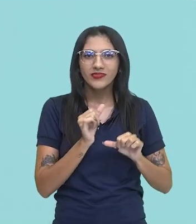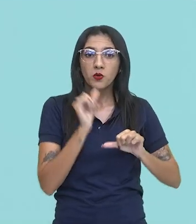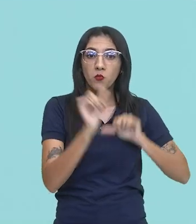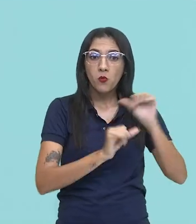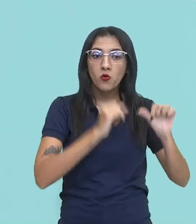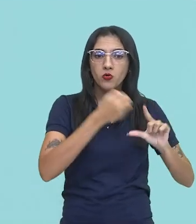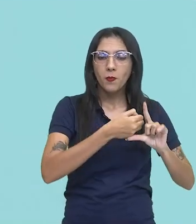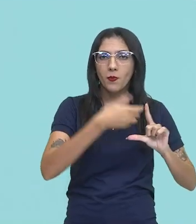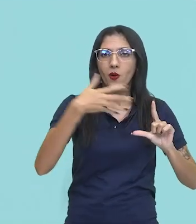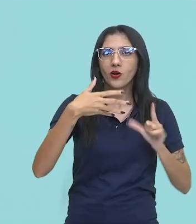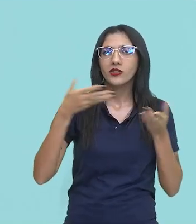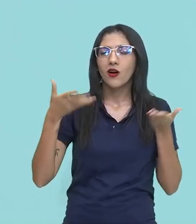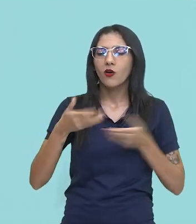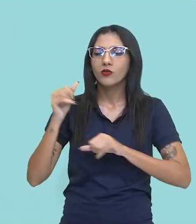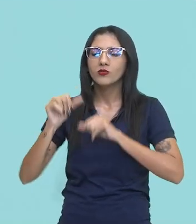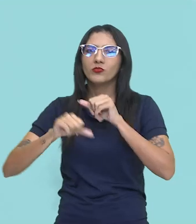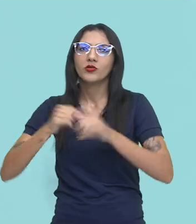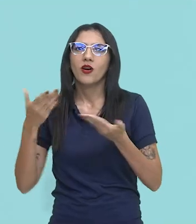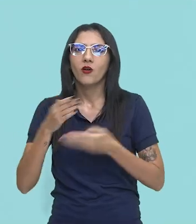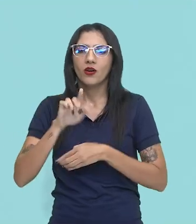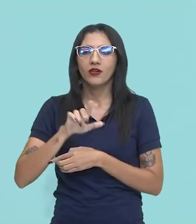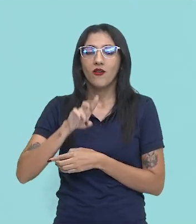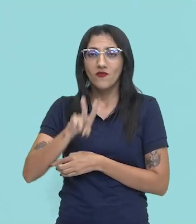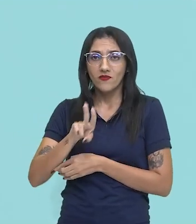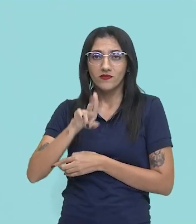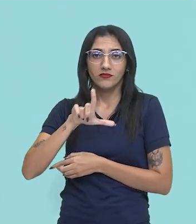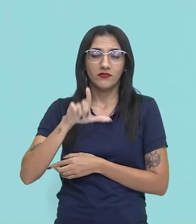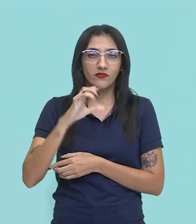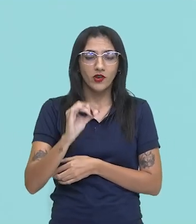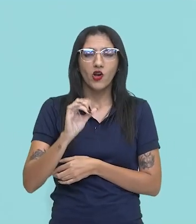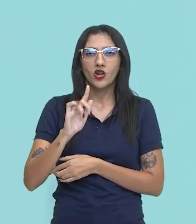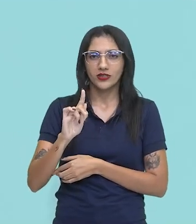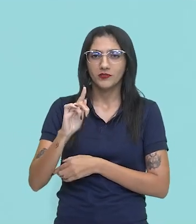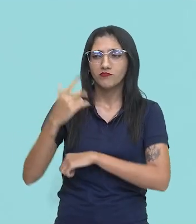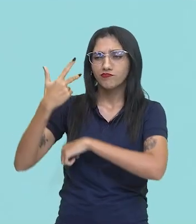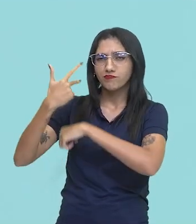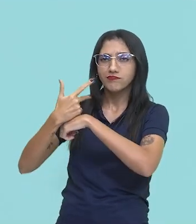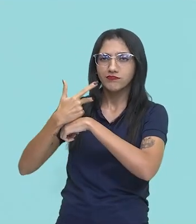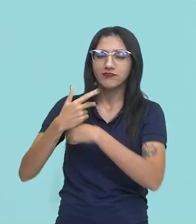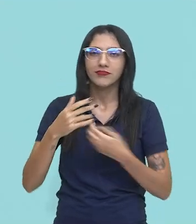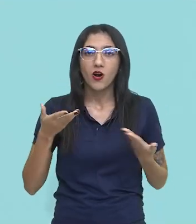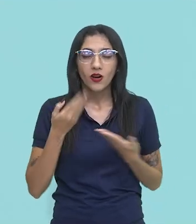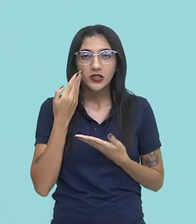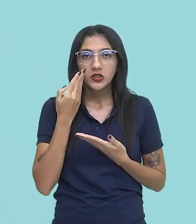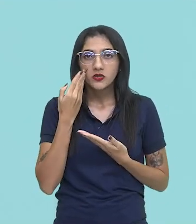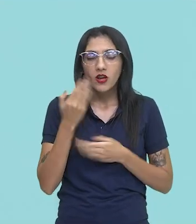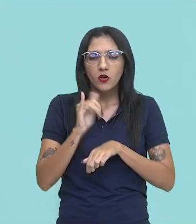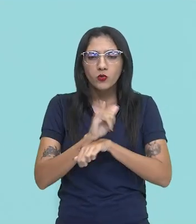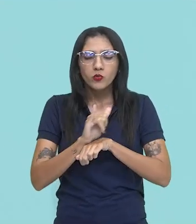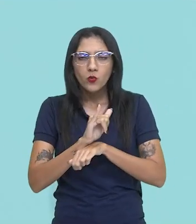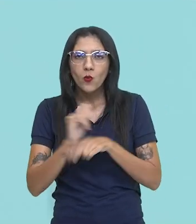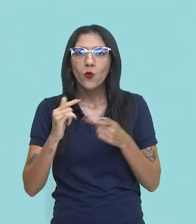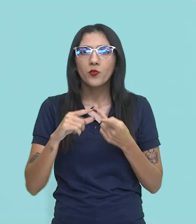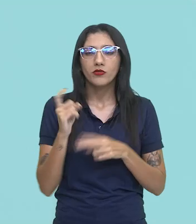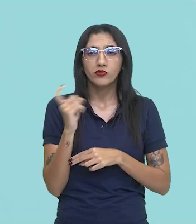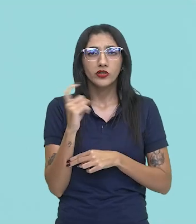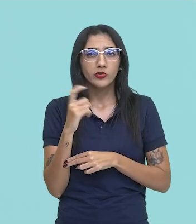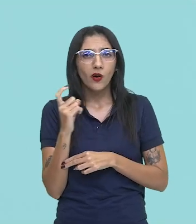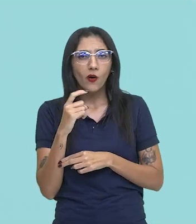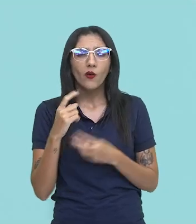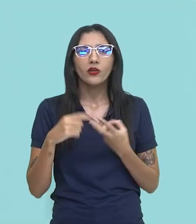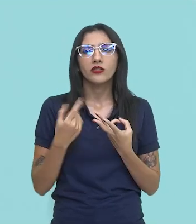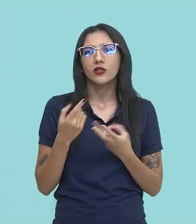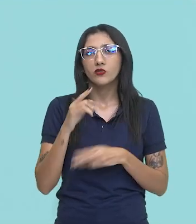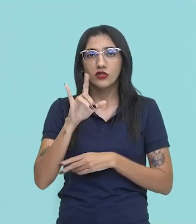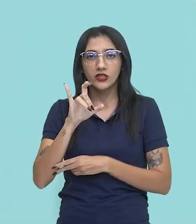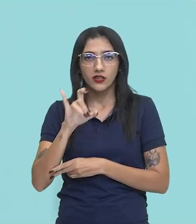do blog e foram para o vlog. Então, a gente acompanha isso no YouTube, no Instagram, no TikTok, ok?